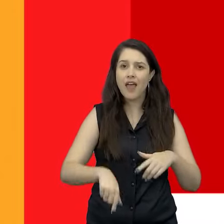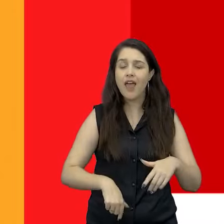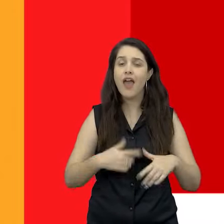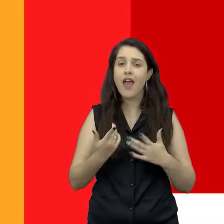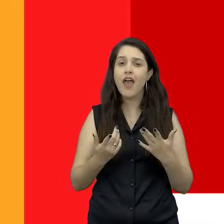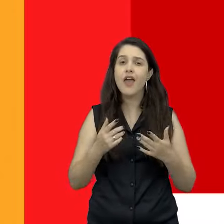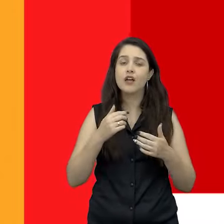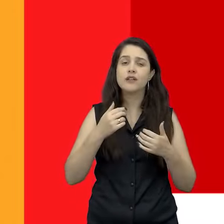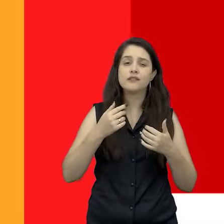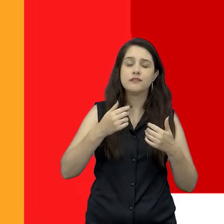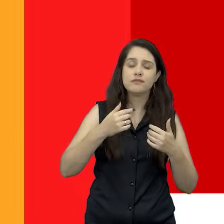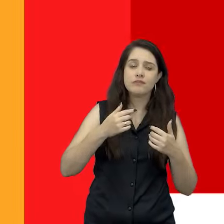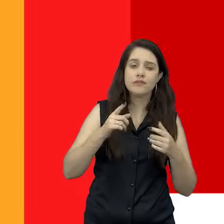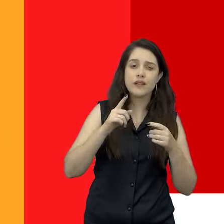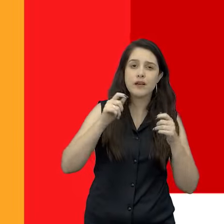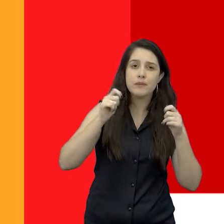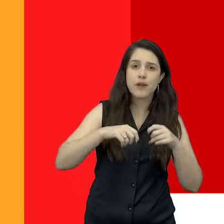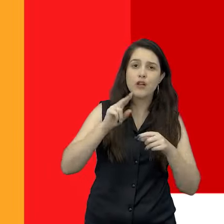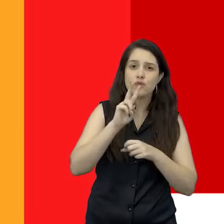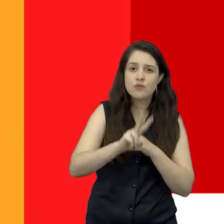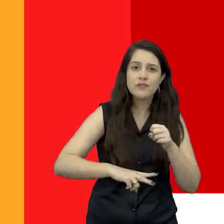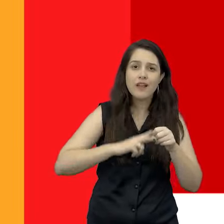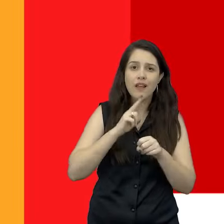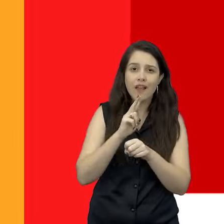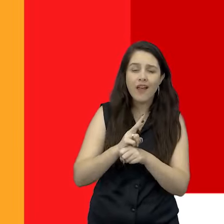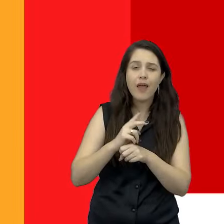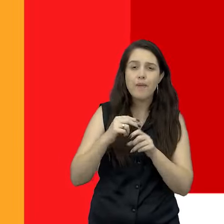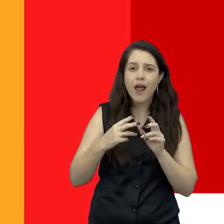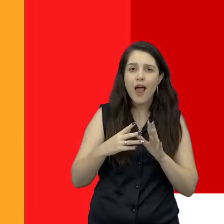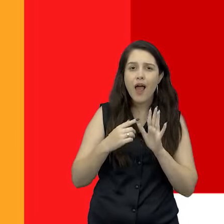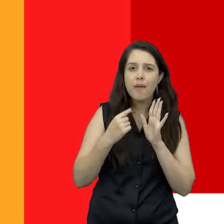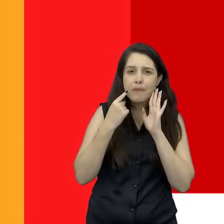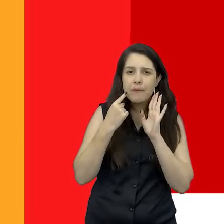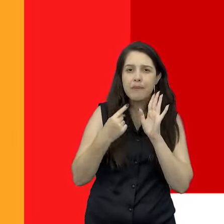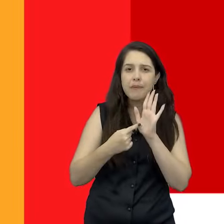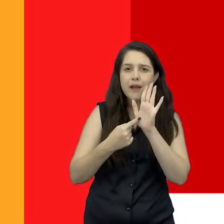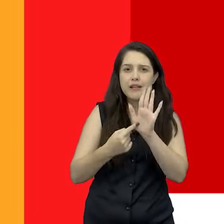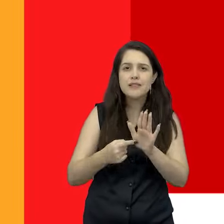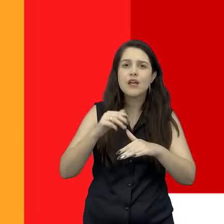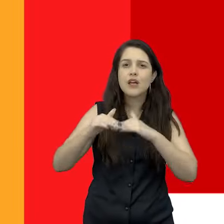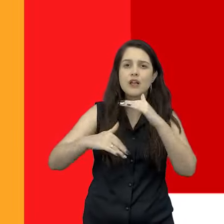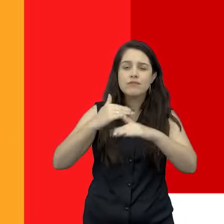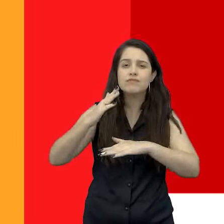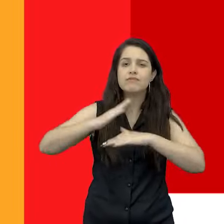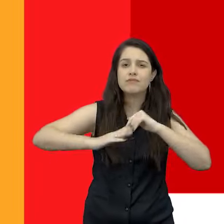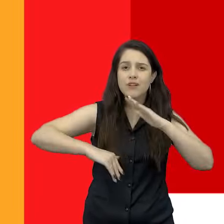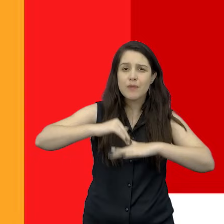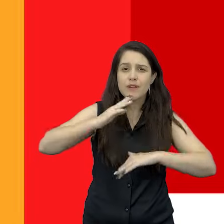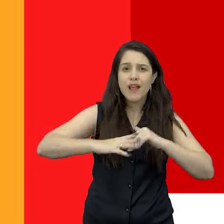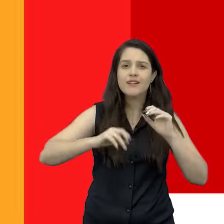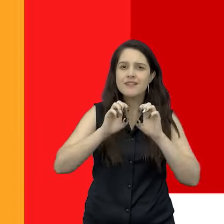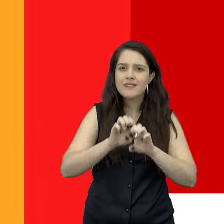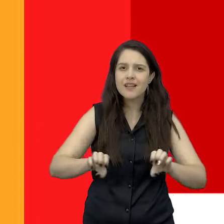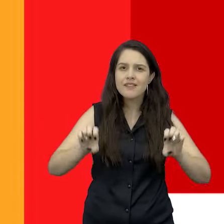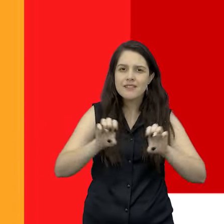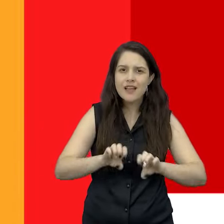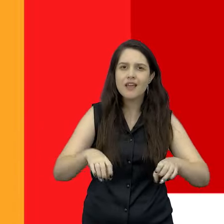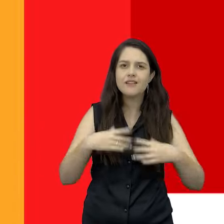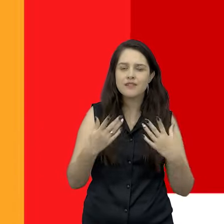de suporte, ela vai sustentar, vai fortalecer para que o meu aluno desenvolva essas habilidades essenciais? E o